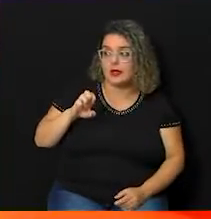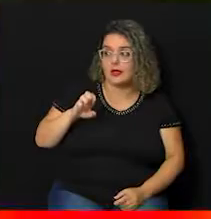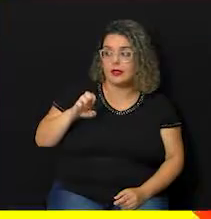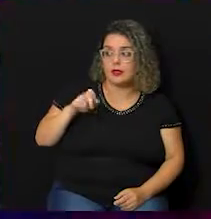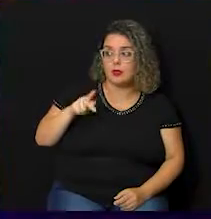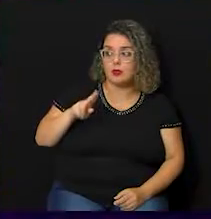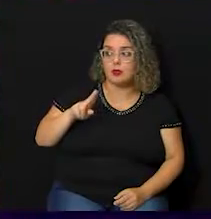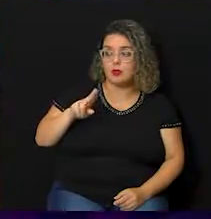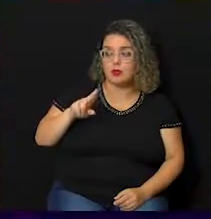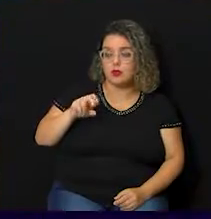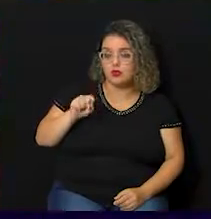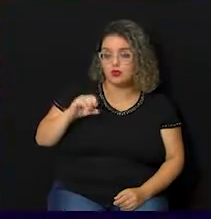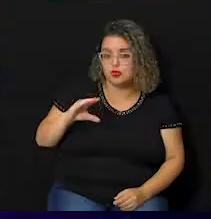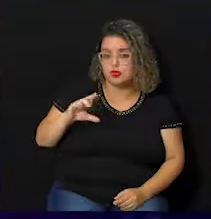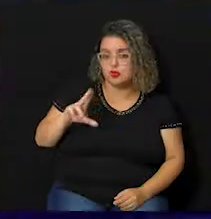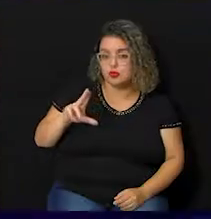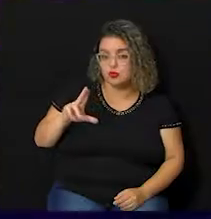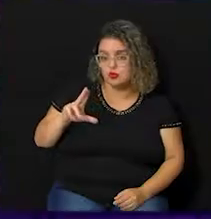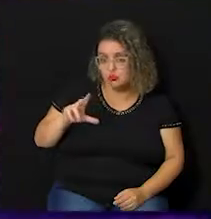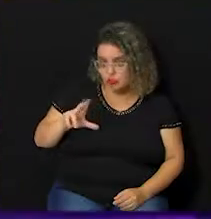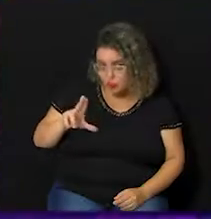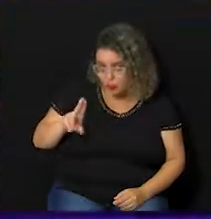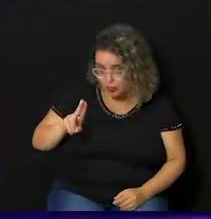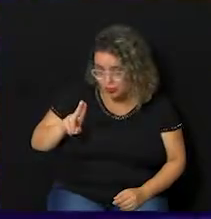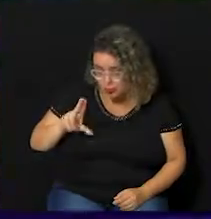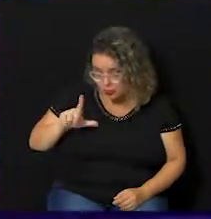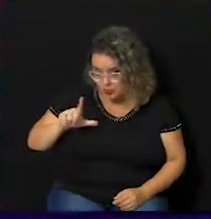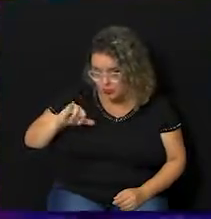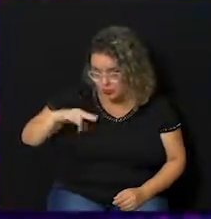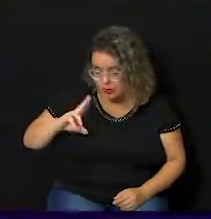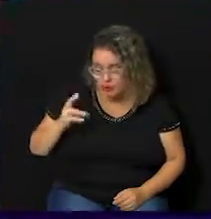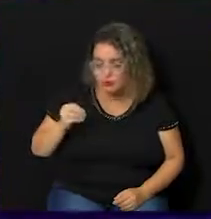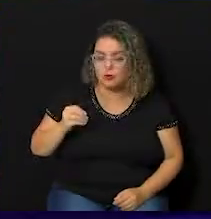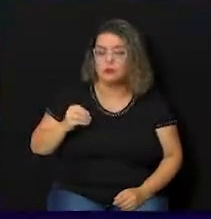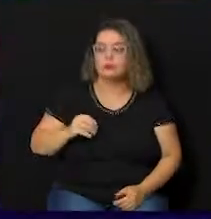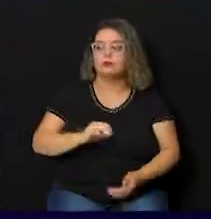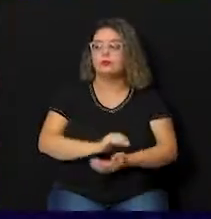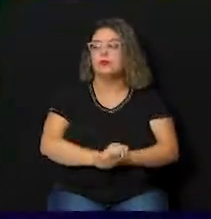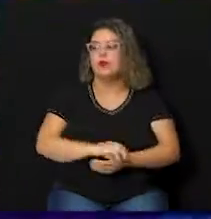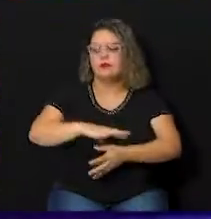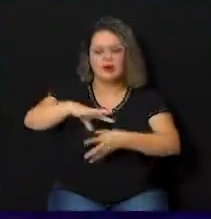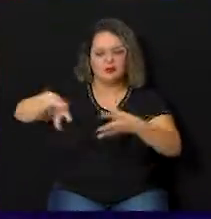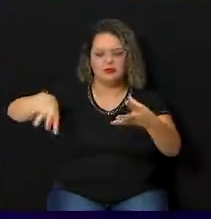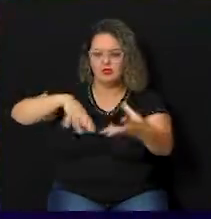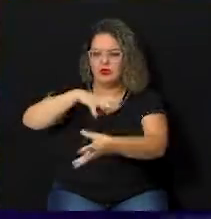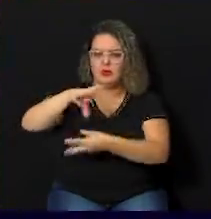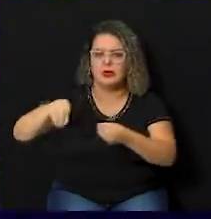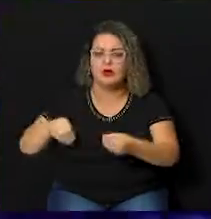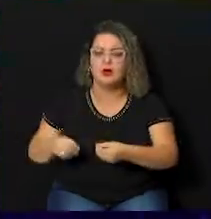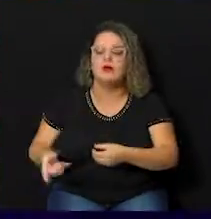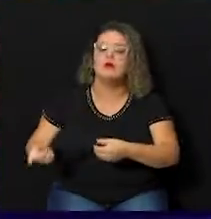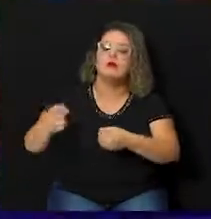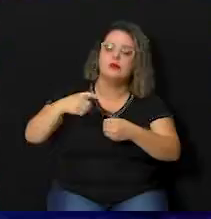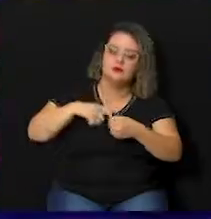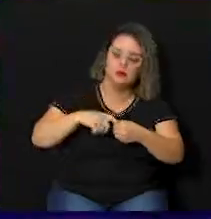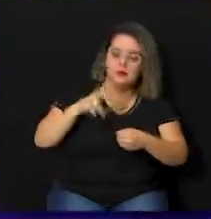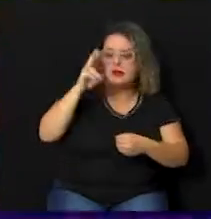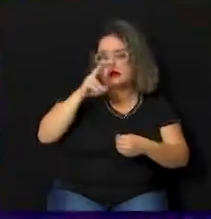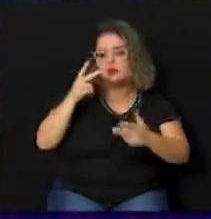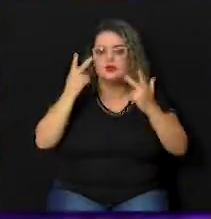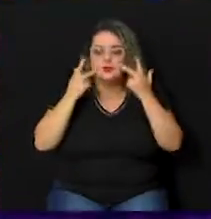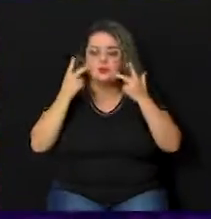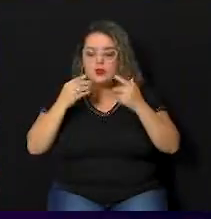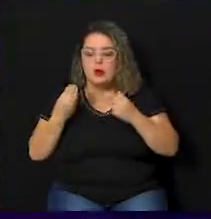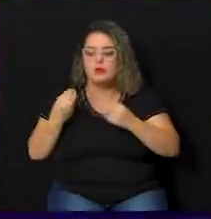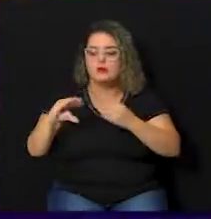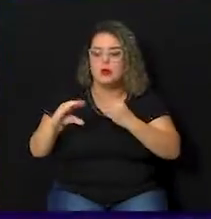assim, saiu da história, eles vieram pro Carnaval do Rio, virou uma zona, aí depois voltou para a história normal. E aí eu comecei a inserir algumas